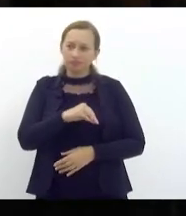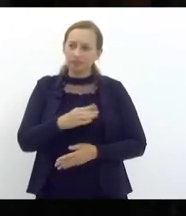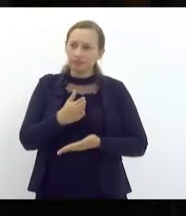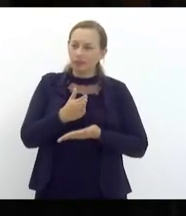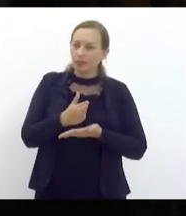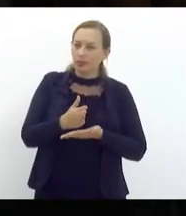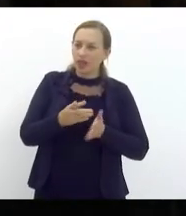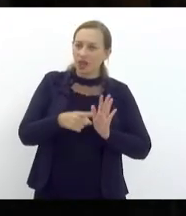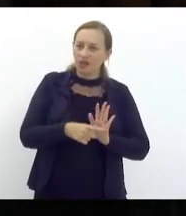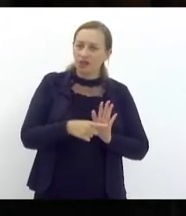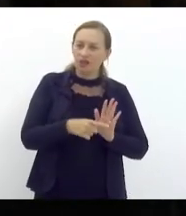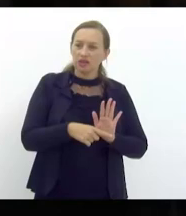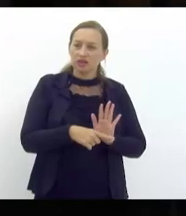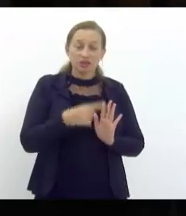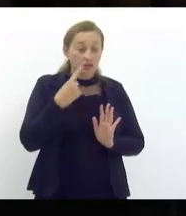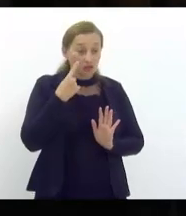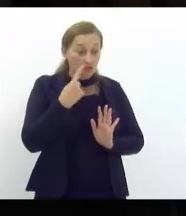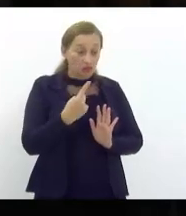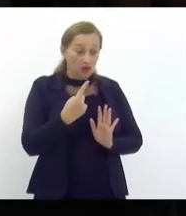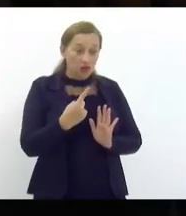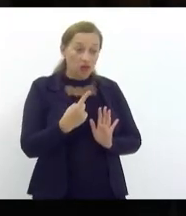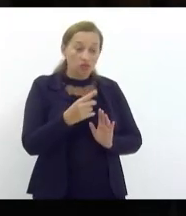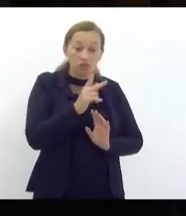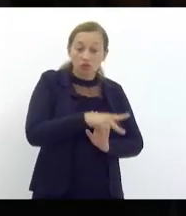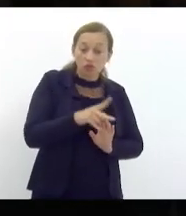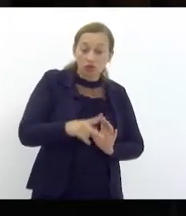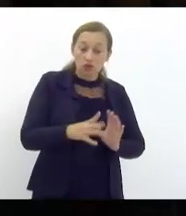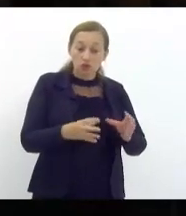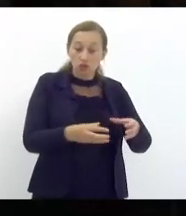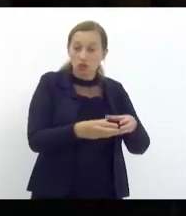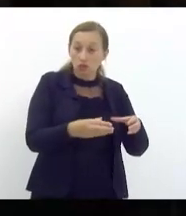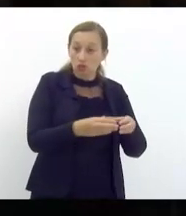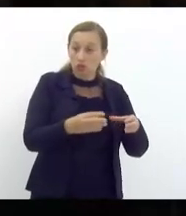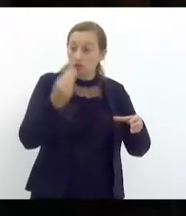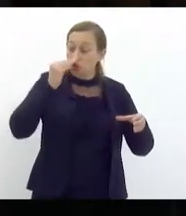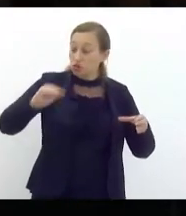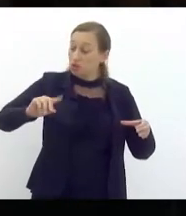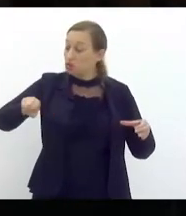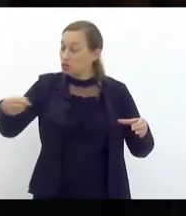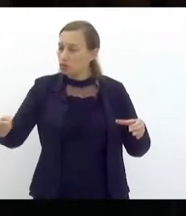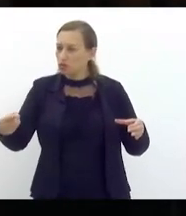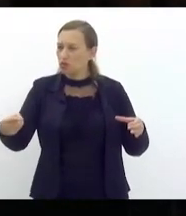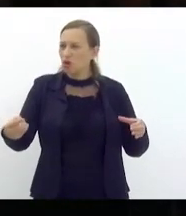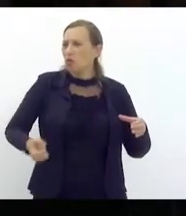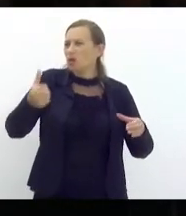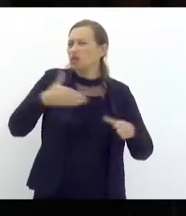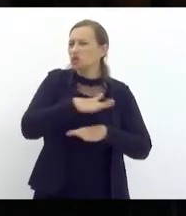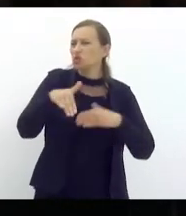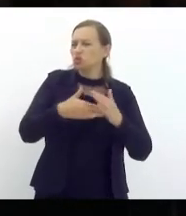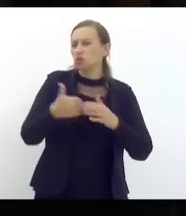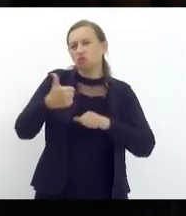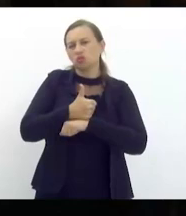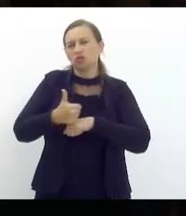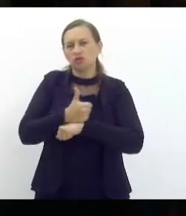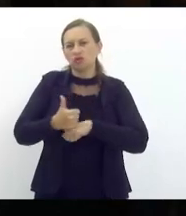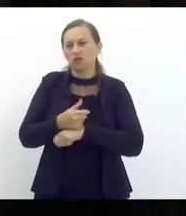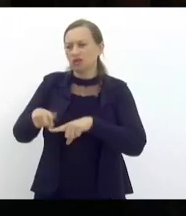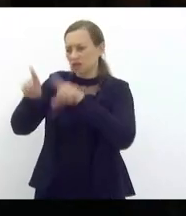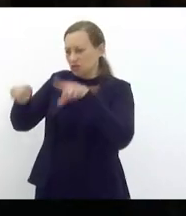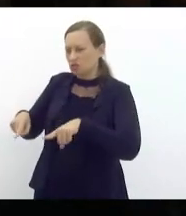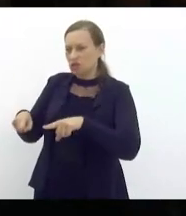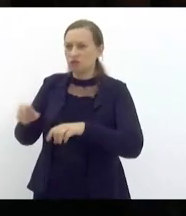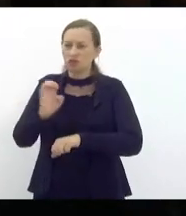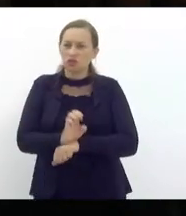dos professores ignorando os outros profissionais e que faz isso com quase todas as categorias que estão de servidores estaduais